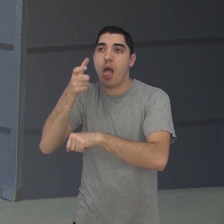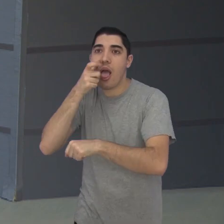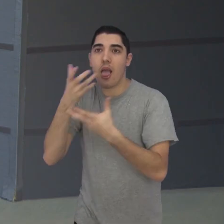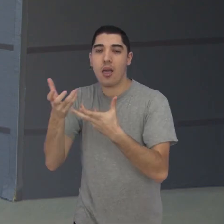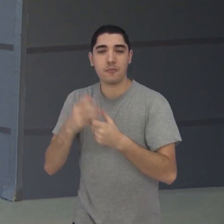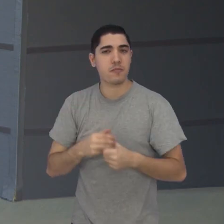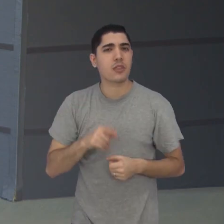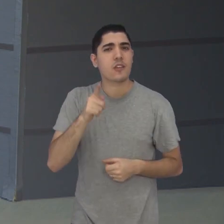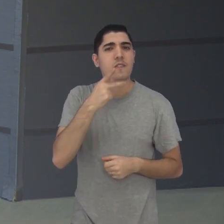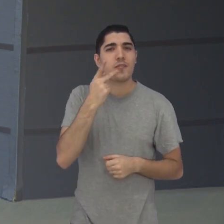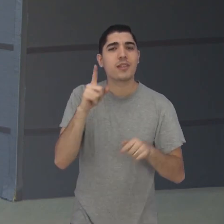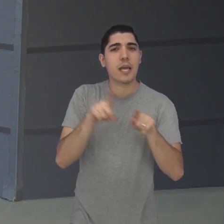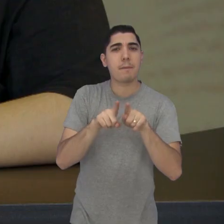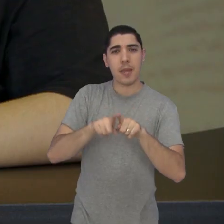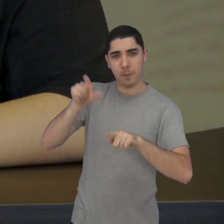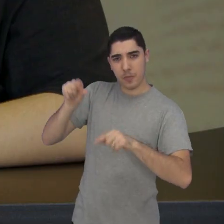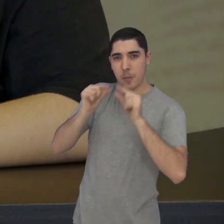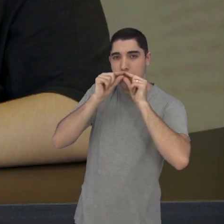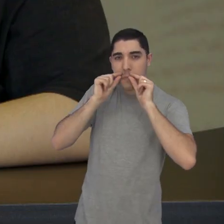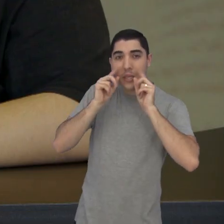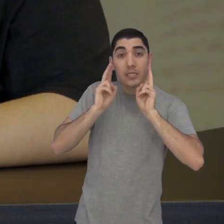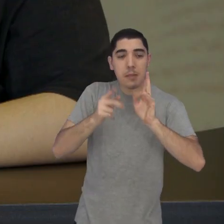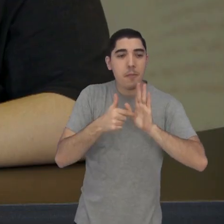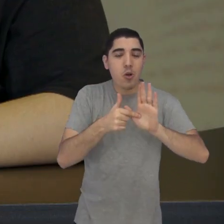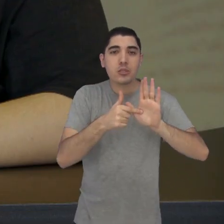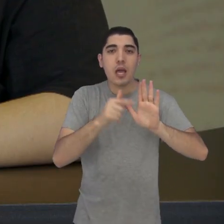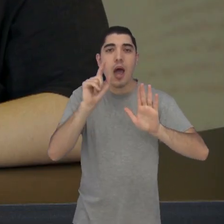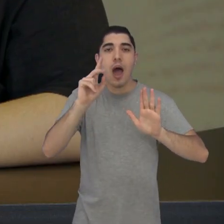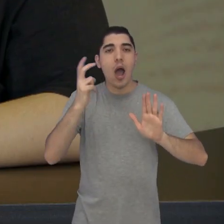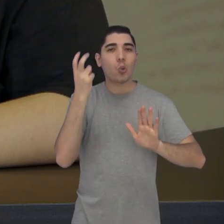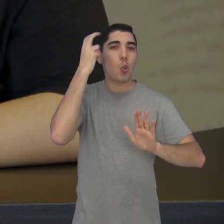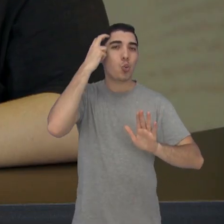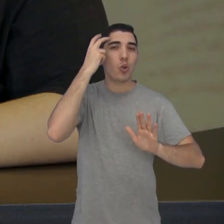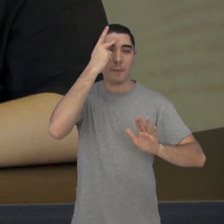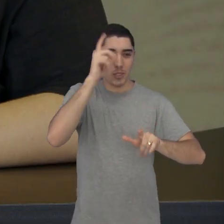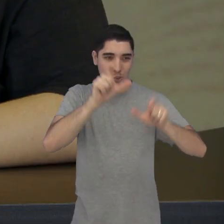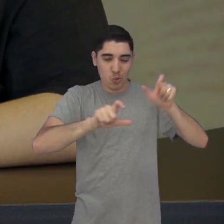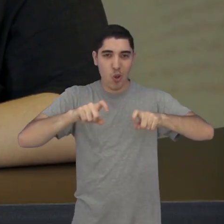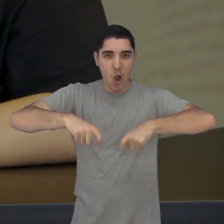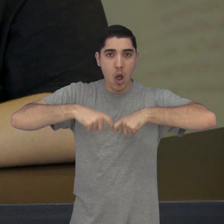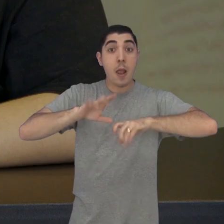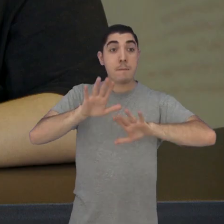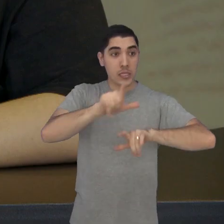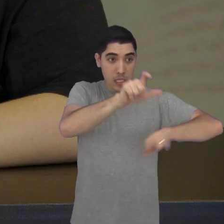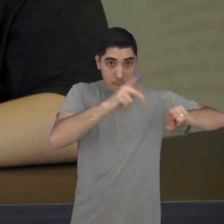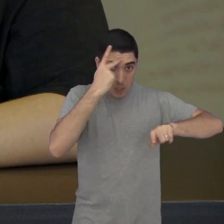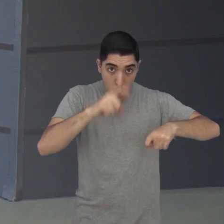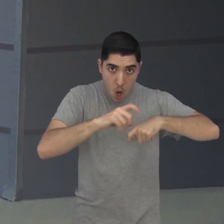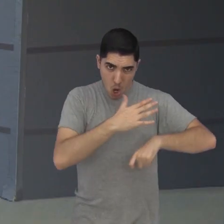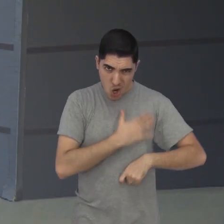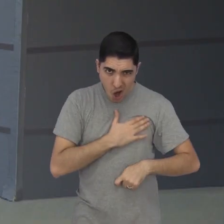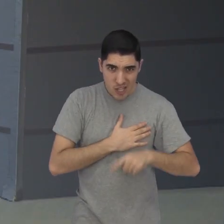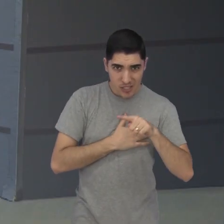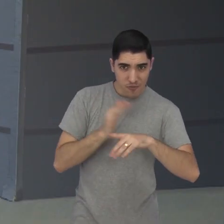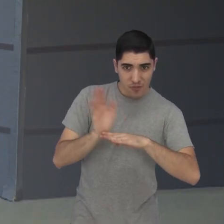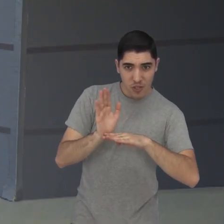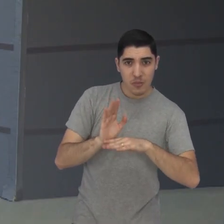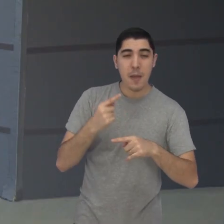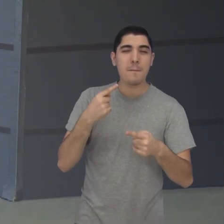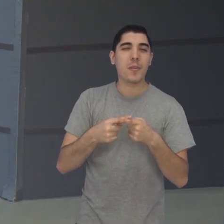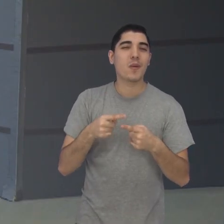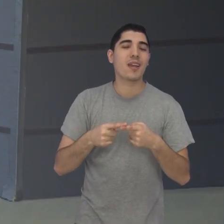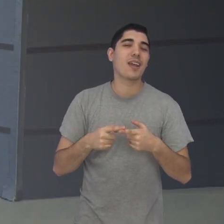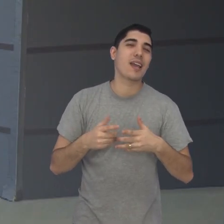que ele levava o cotidiano do povo da roça, um povo mais humilde. A galera da roça curtia? Demais. Porque às vezes ele